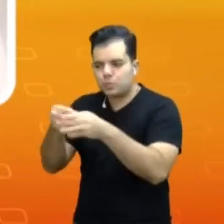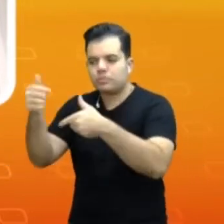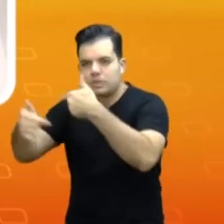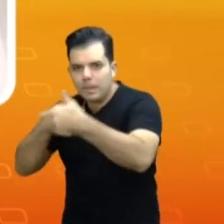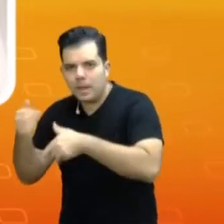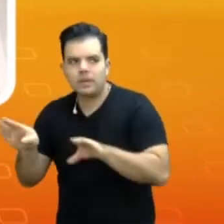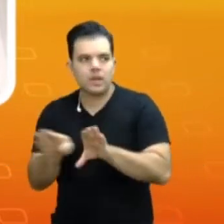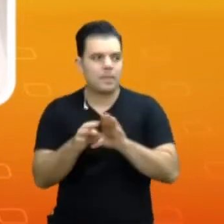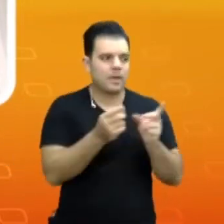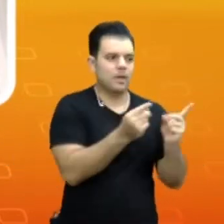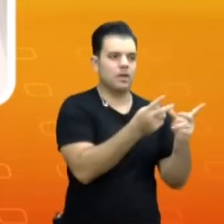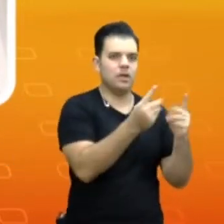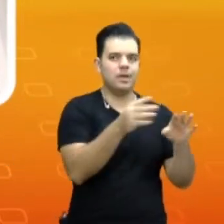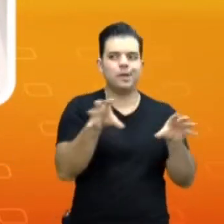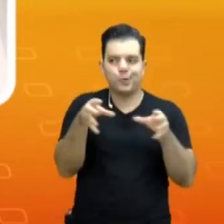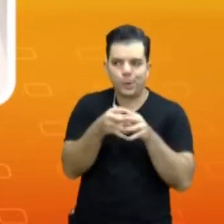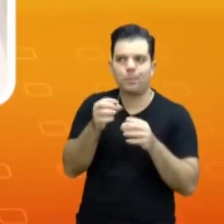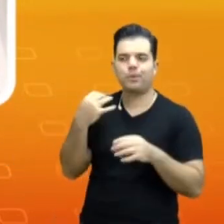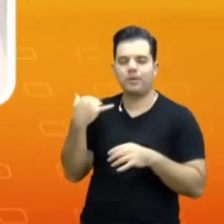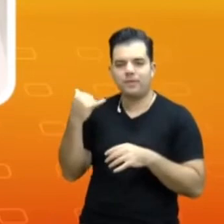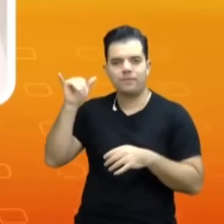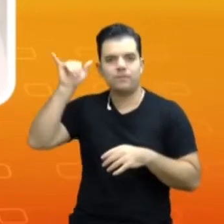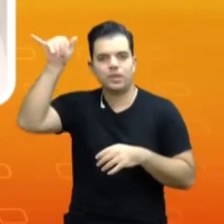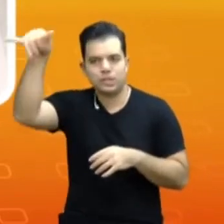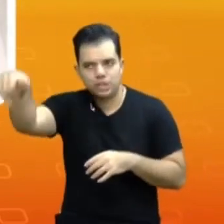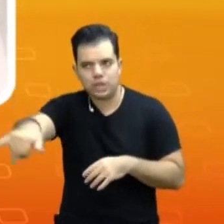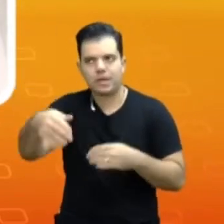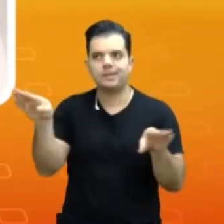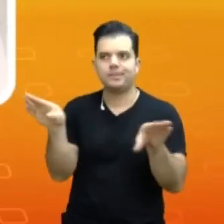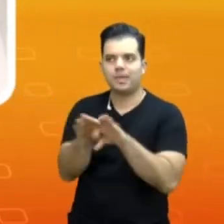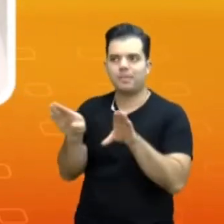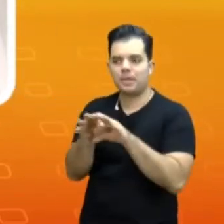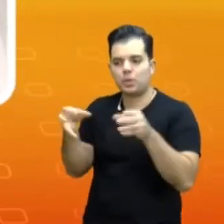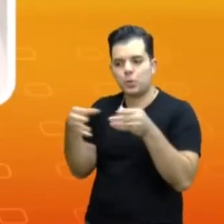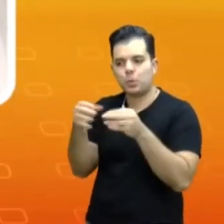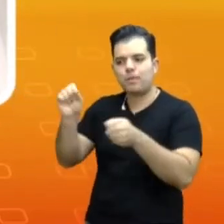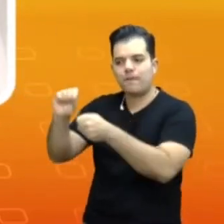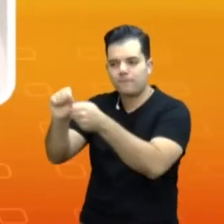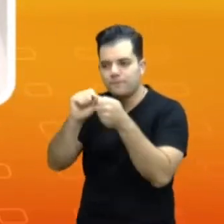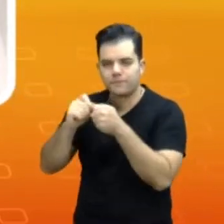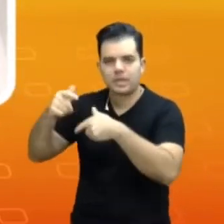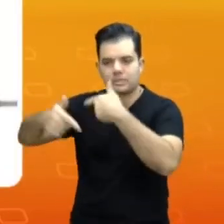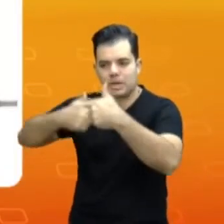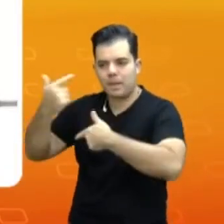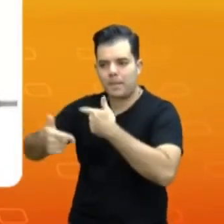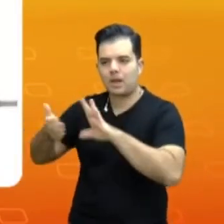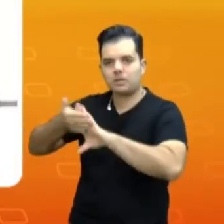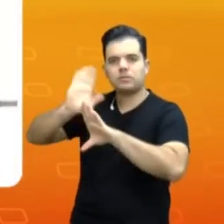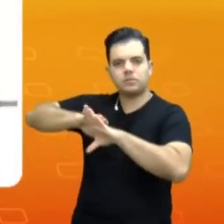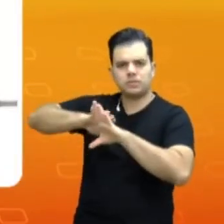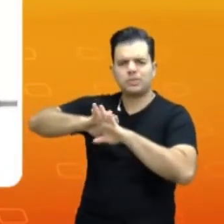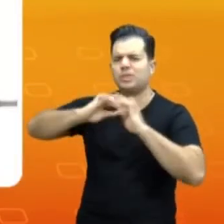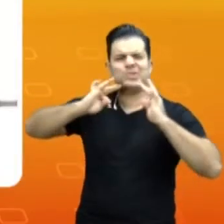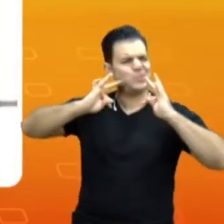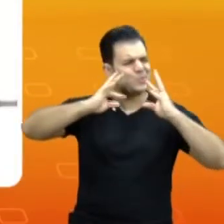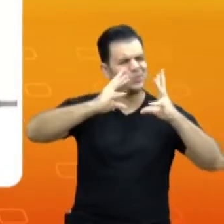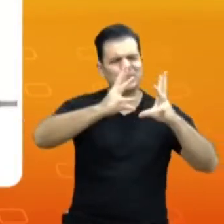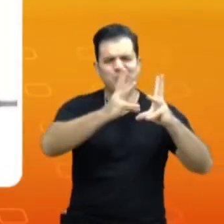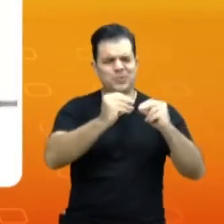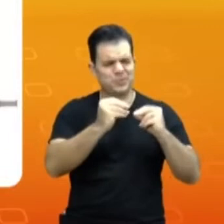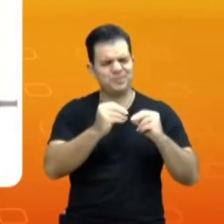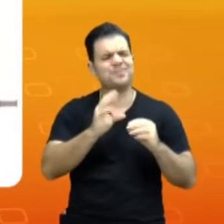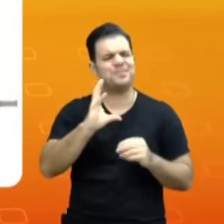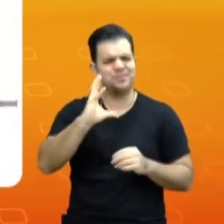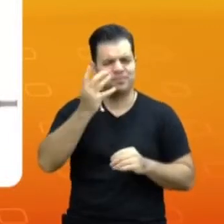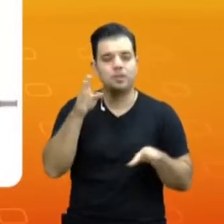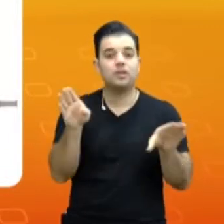iria produzir, que iria viajar e tudo mais, não só aqui, mas todas as emissoras passaram por isso. Como